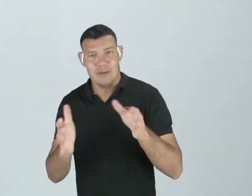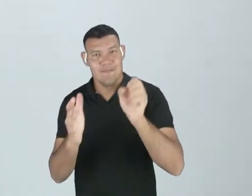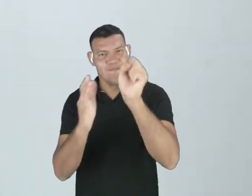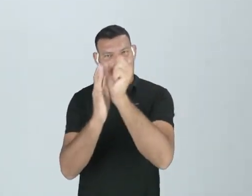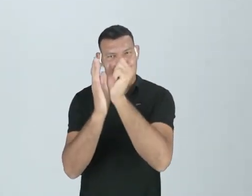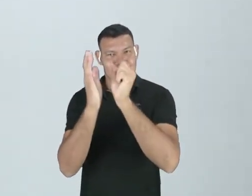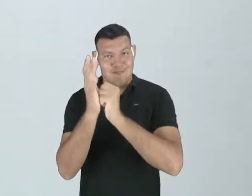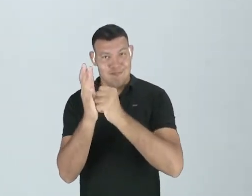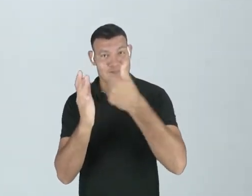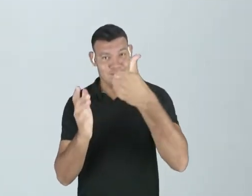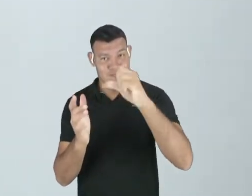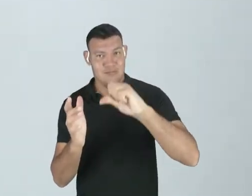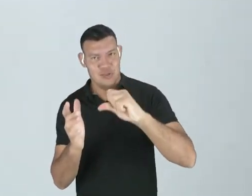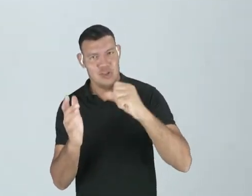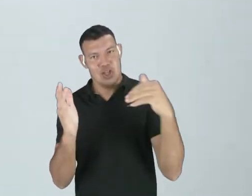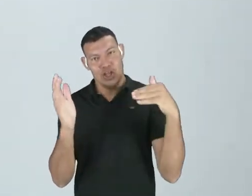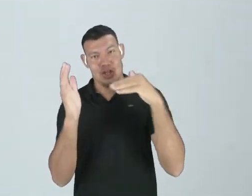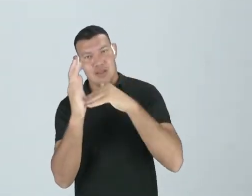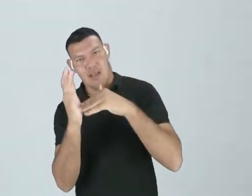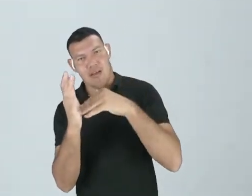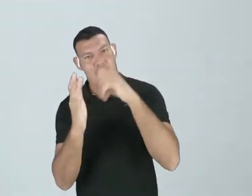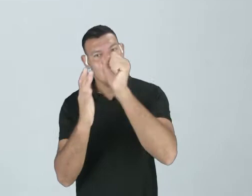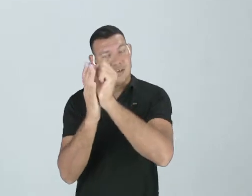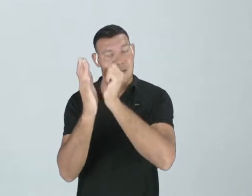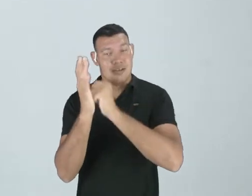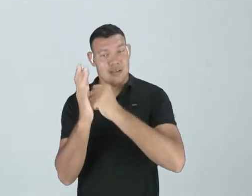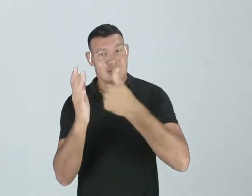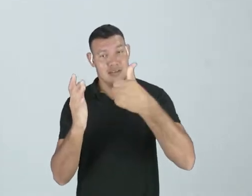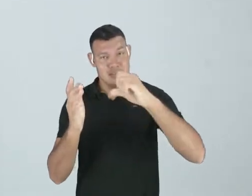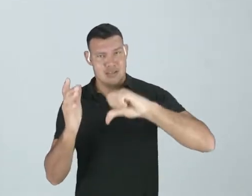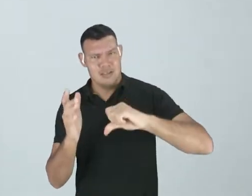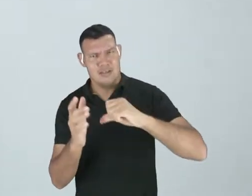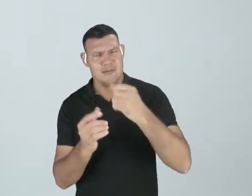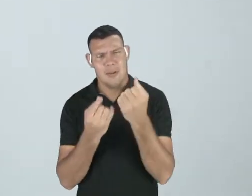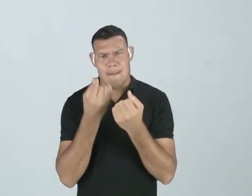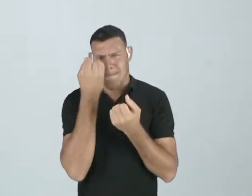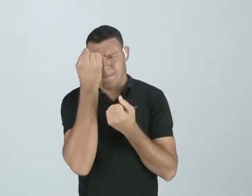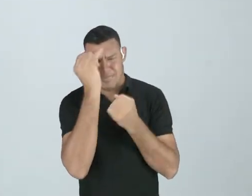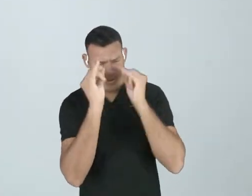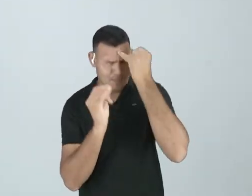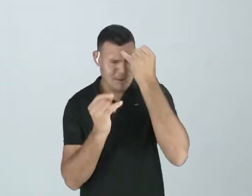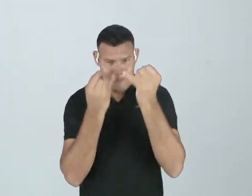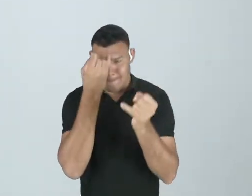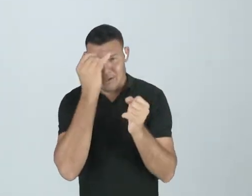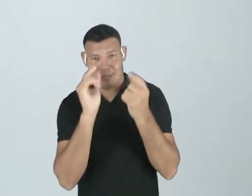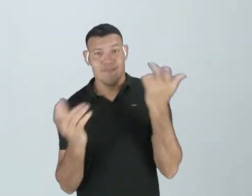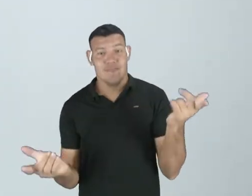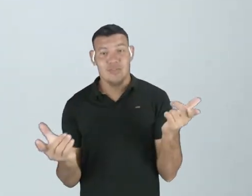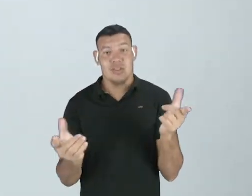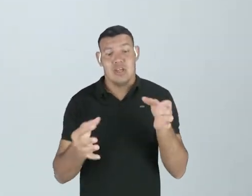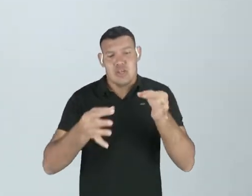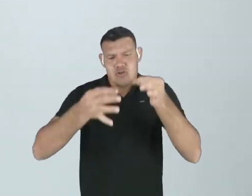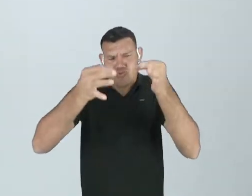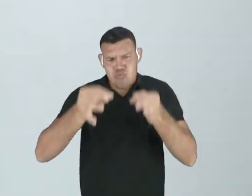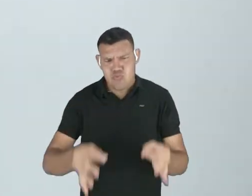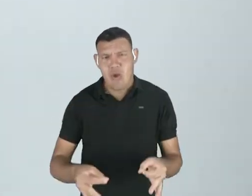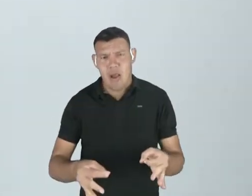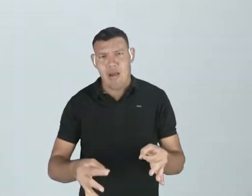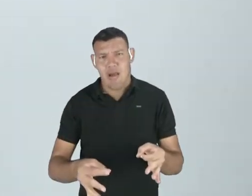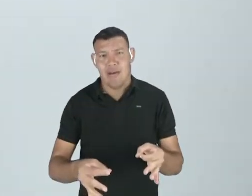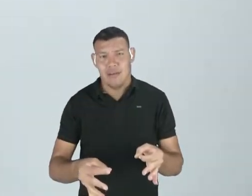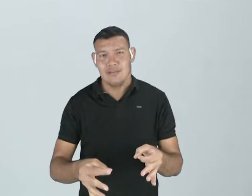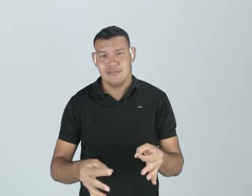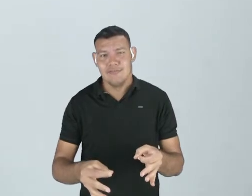para o século XIX. Havia uma necessidade de se criar teorias para justificar, principalmente